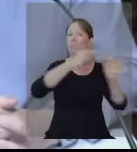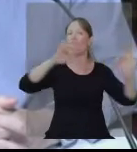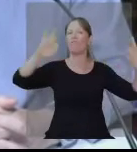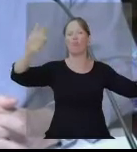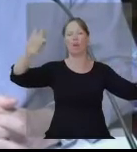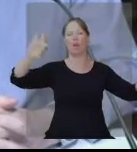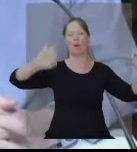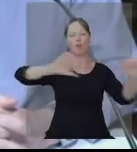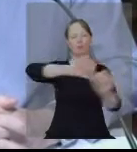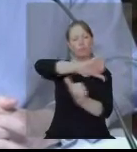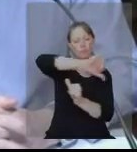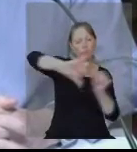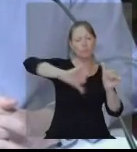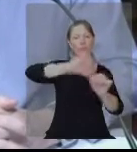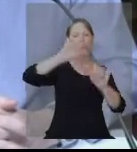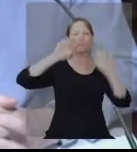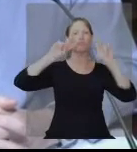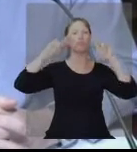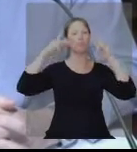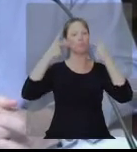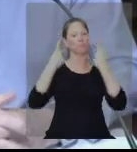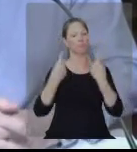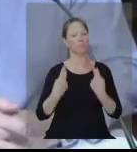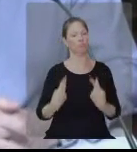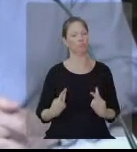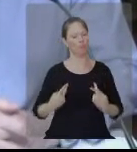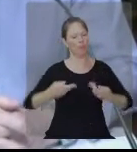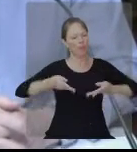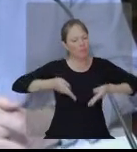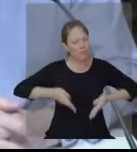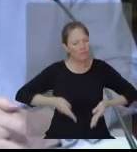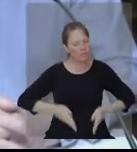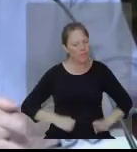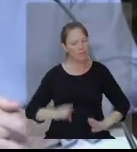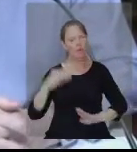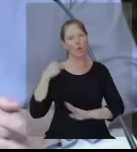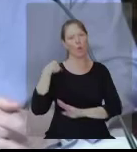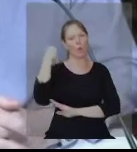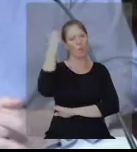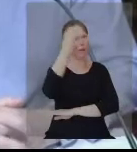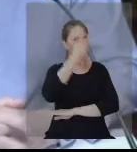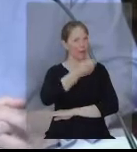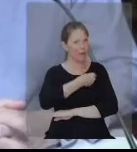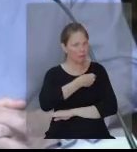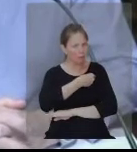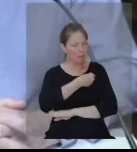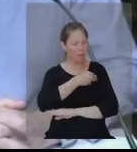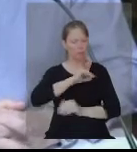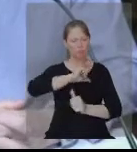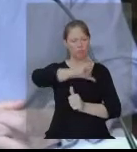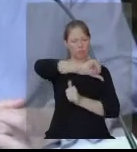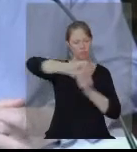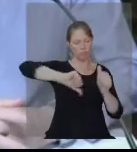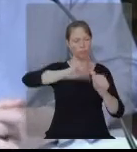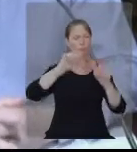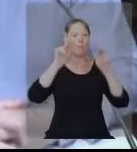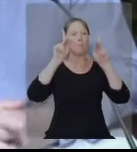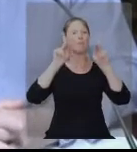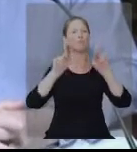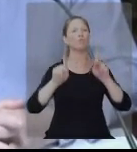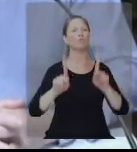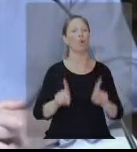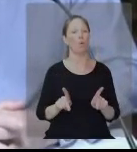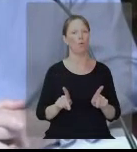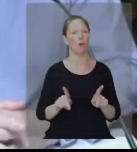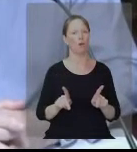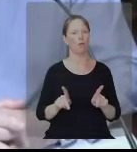gente através do nascimento pela Virgem Maria. Ele se tornou uma pessoa. Então, ele